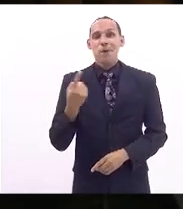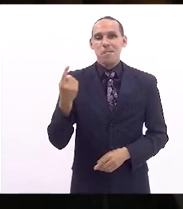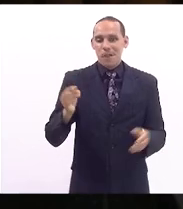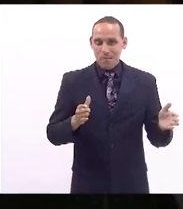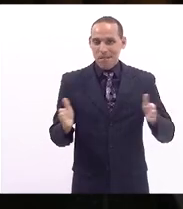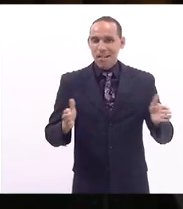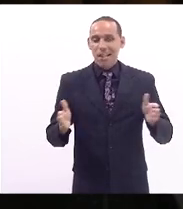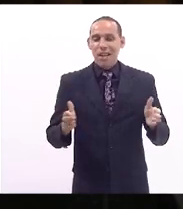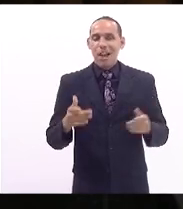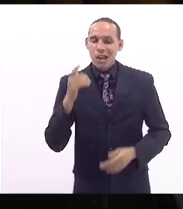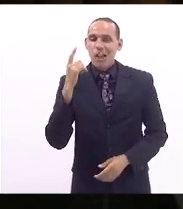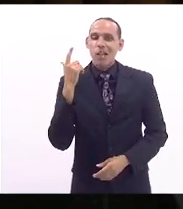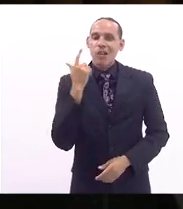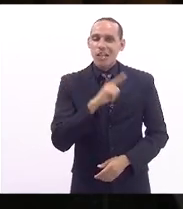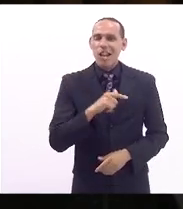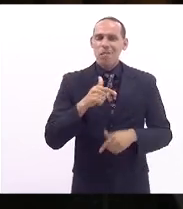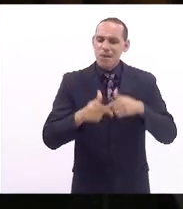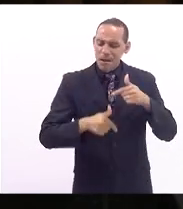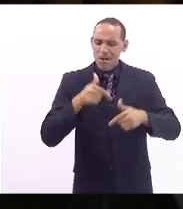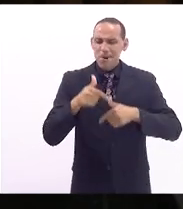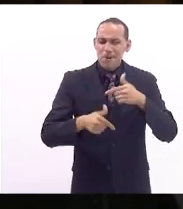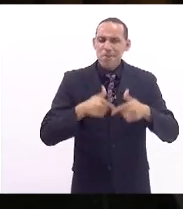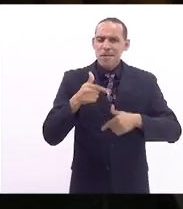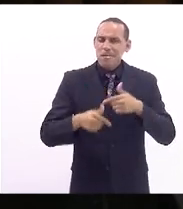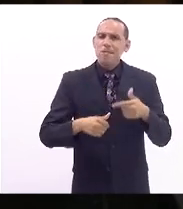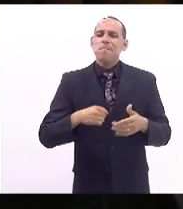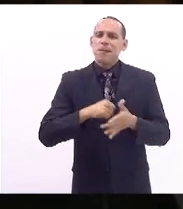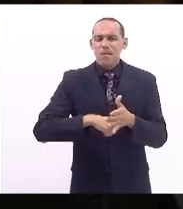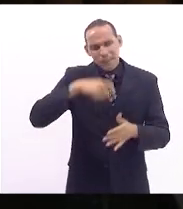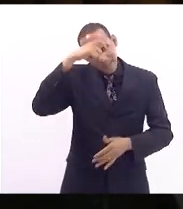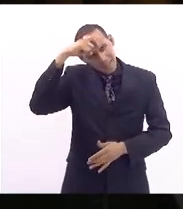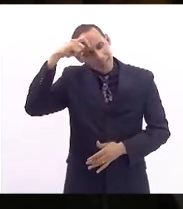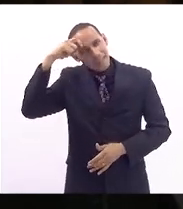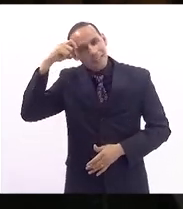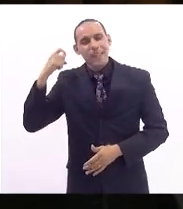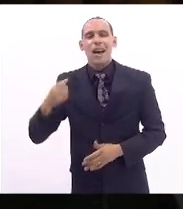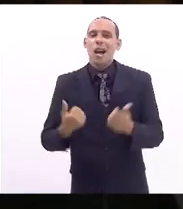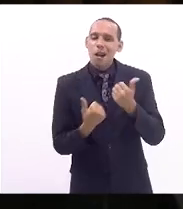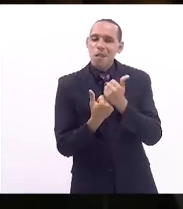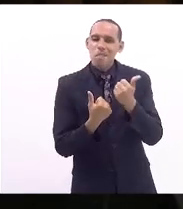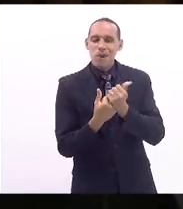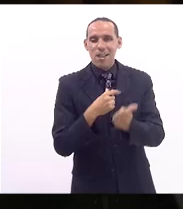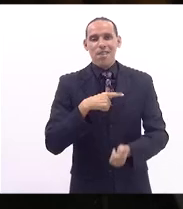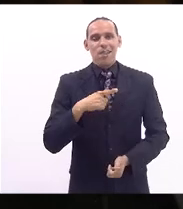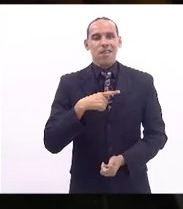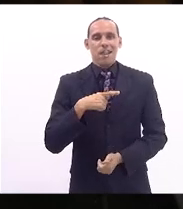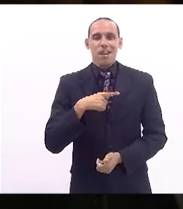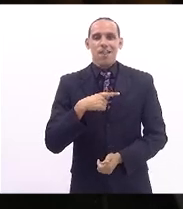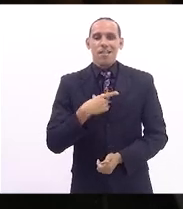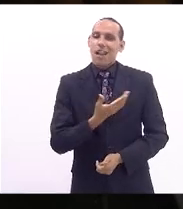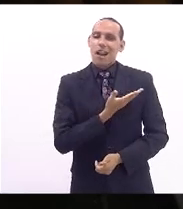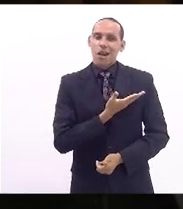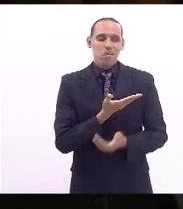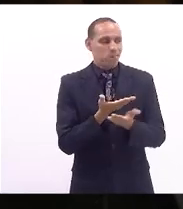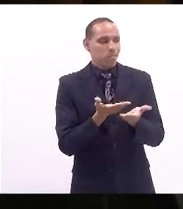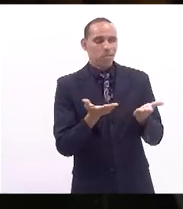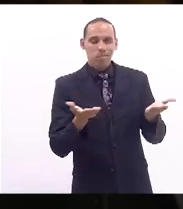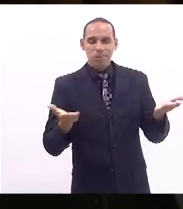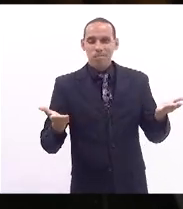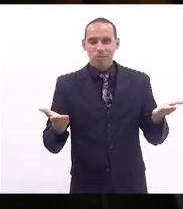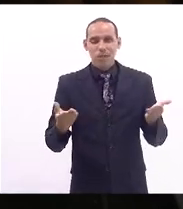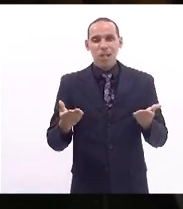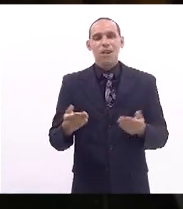tem um conseguido trabalhar arduamente nesta casa contando com o apoio EA colaboração dos meus pares